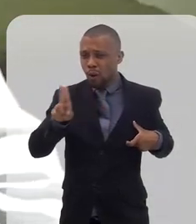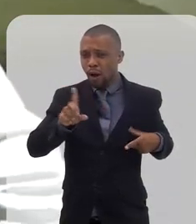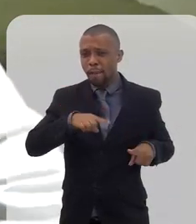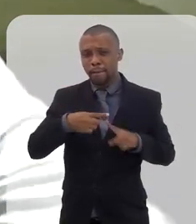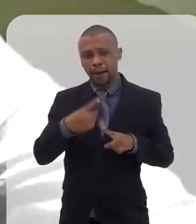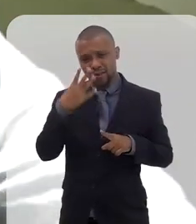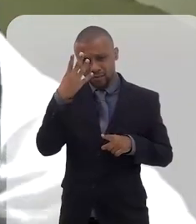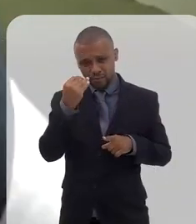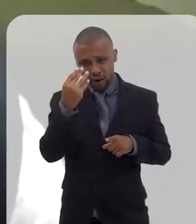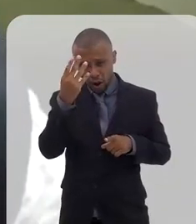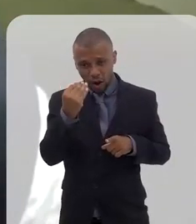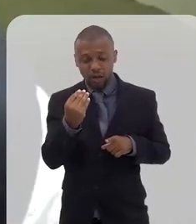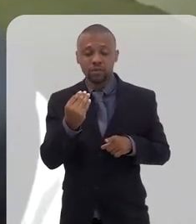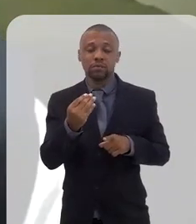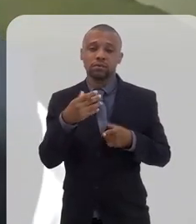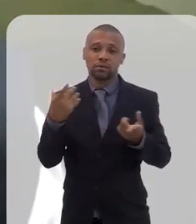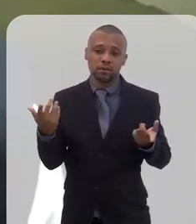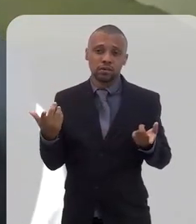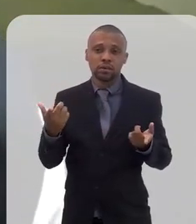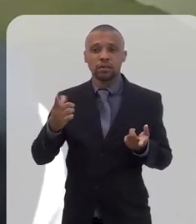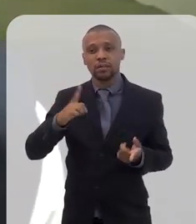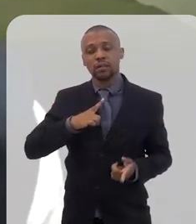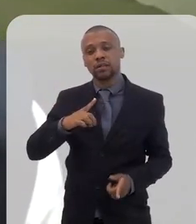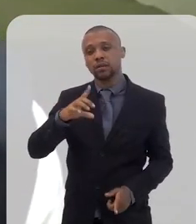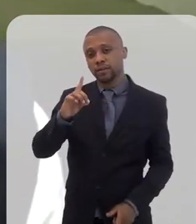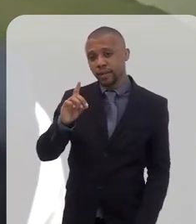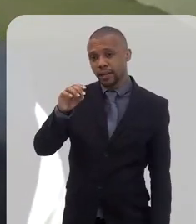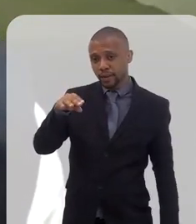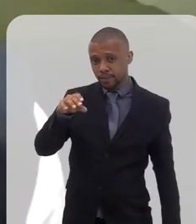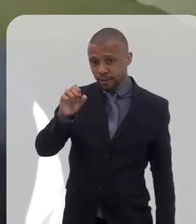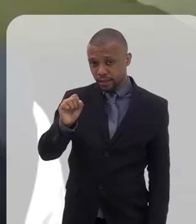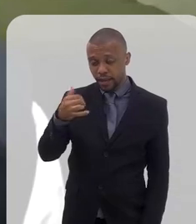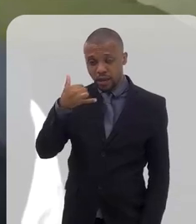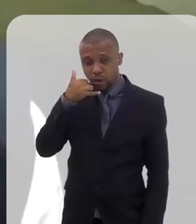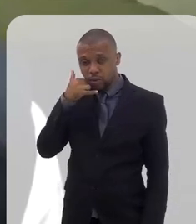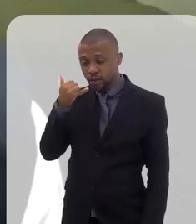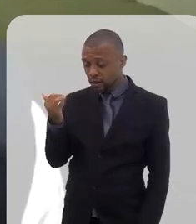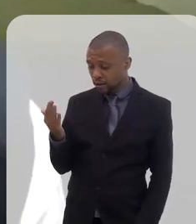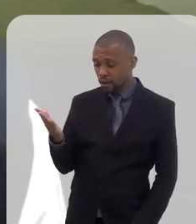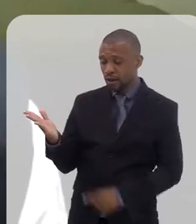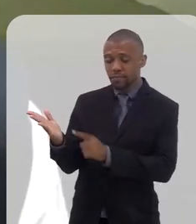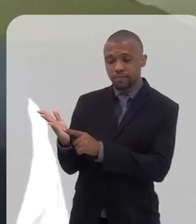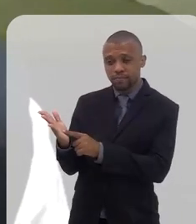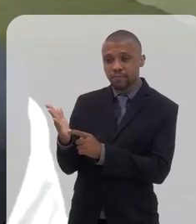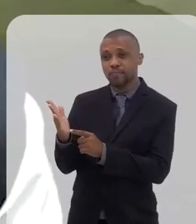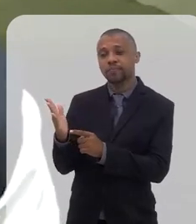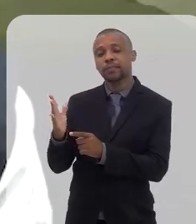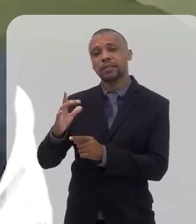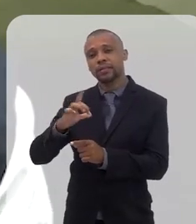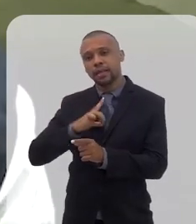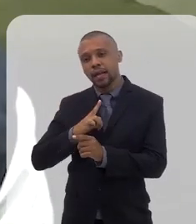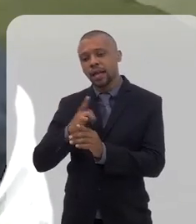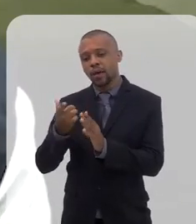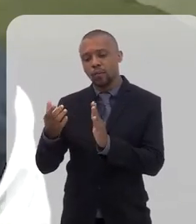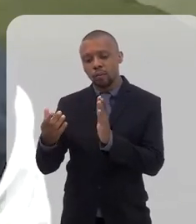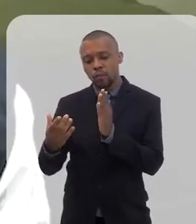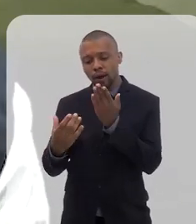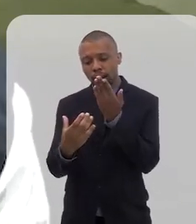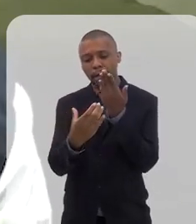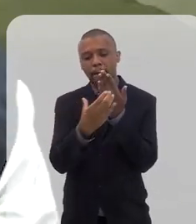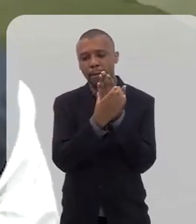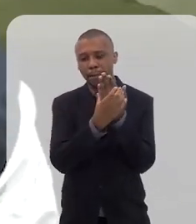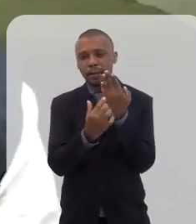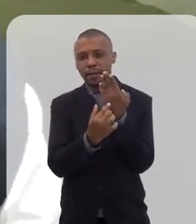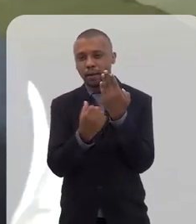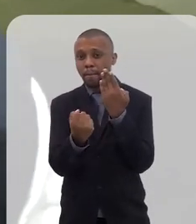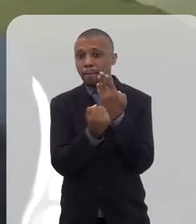identificação. E vai estar também usando um DMC, que é um celular, não é esse aqui, mas é um parecido, com a capinha do